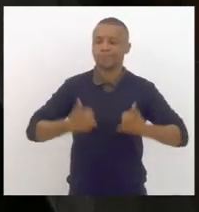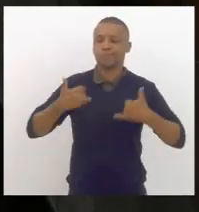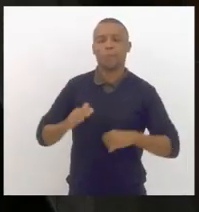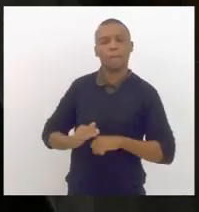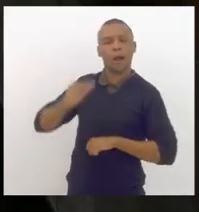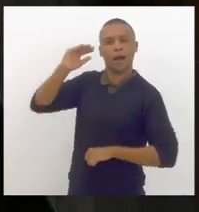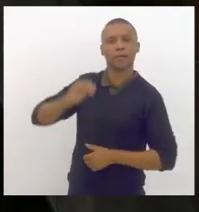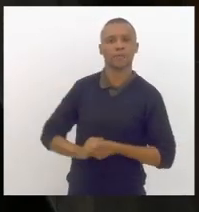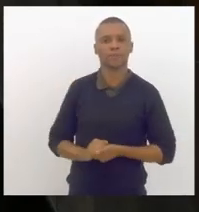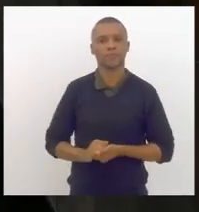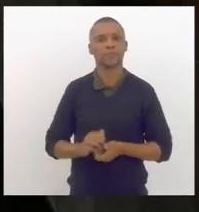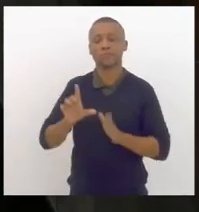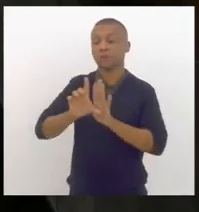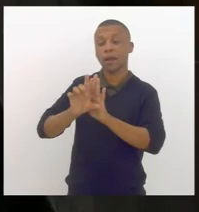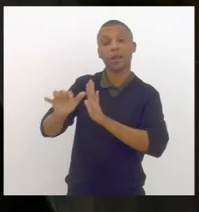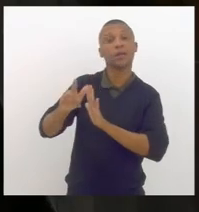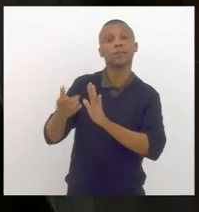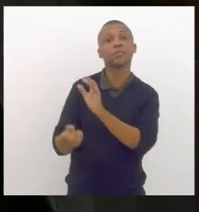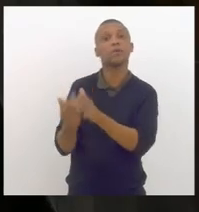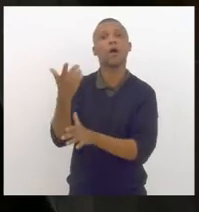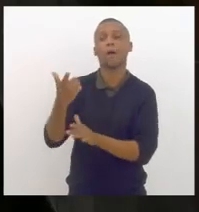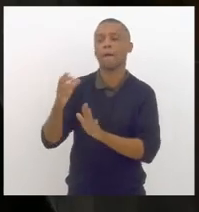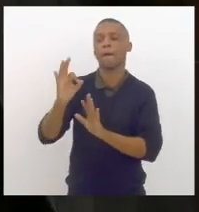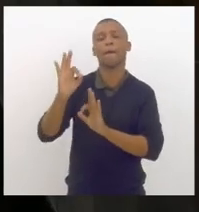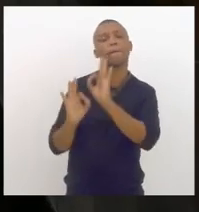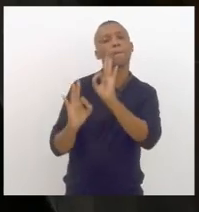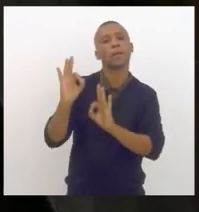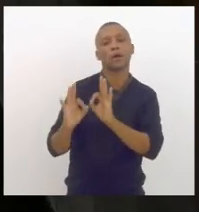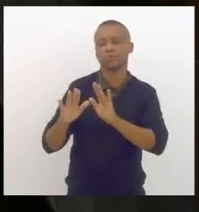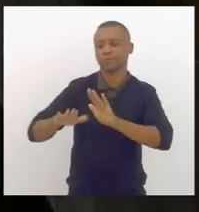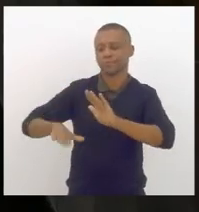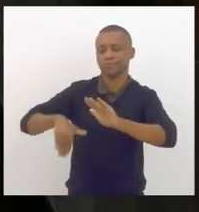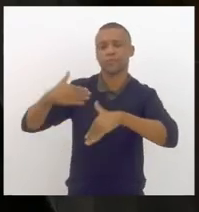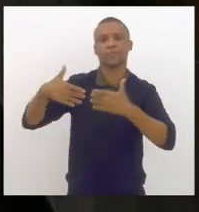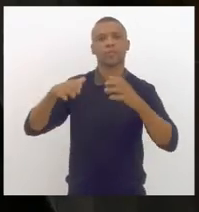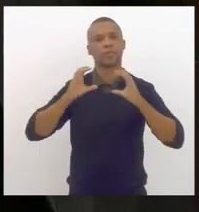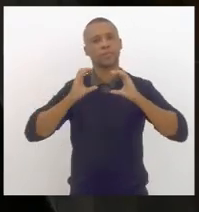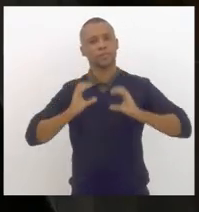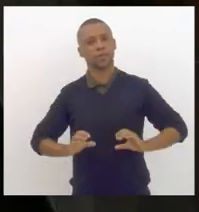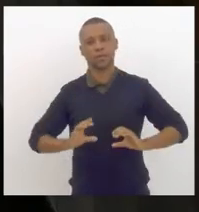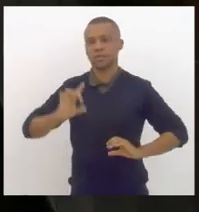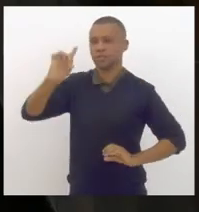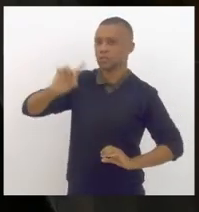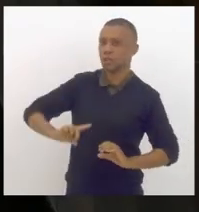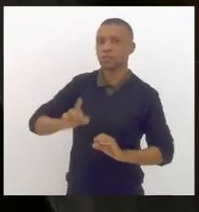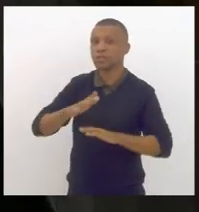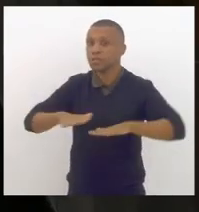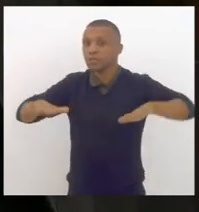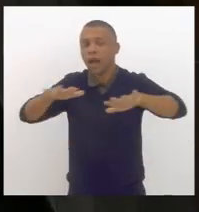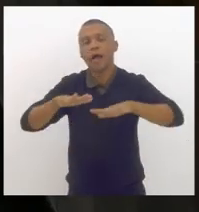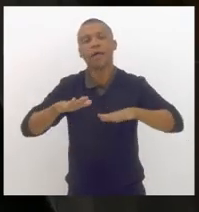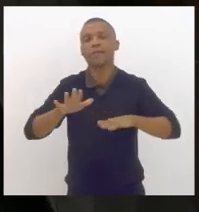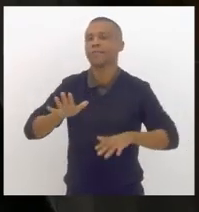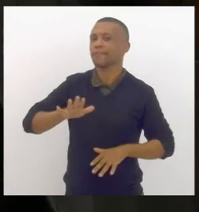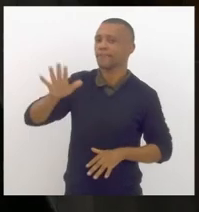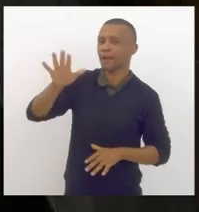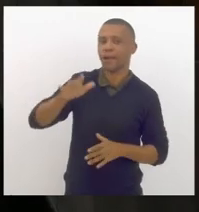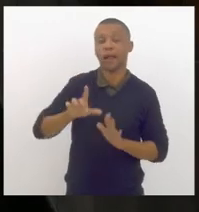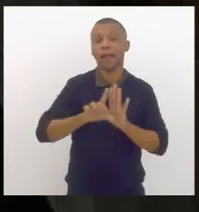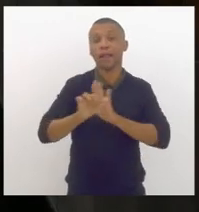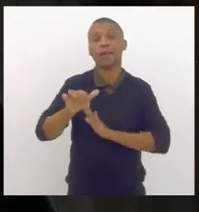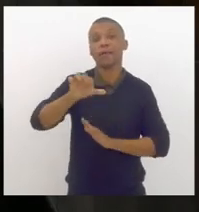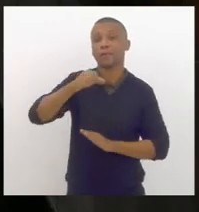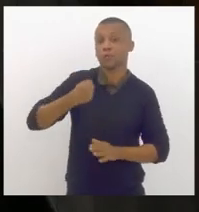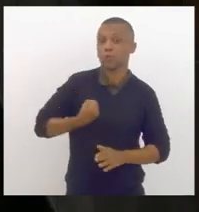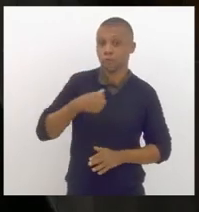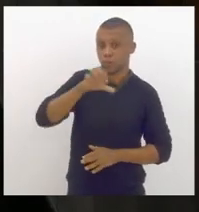que instituiu o Plano de Desenvolvimento, Cidadania e Direitos em Territórios de Favela e Áreas Populares. A Lei 9141,